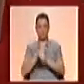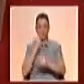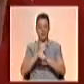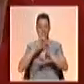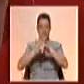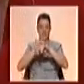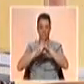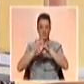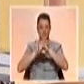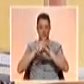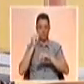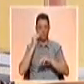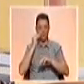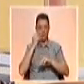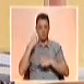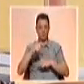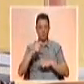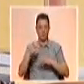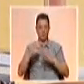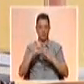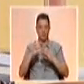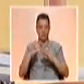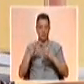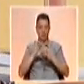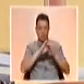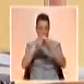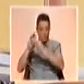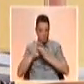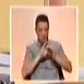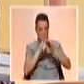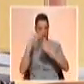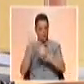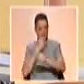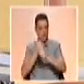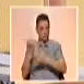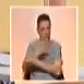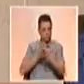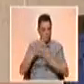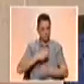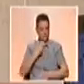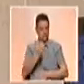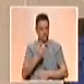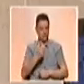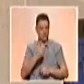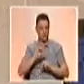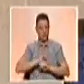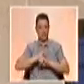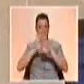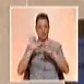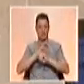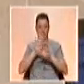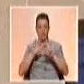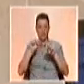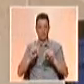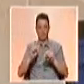sensibilização, várias entidades a colaborarem, a trabalharem em conjunto, sente isso também? Sim, claro que esta é uma